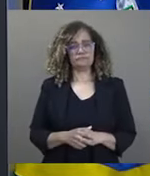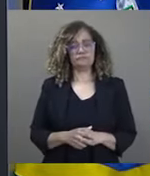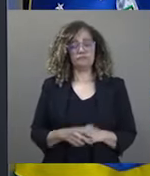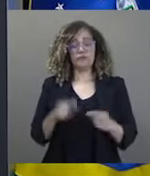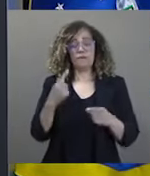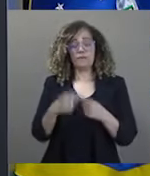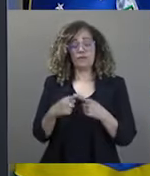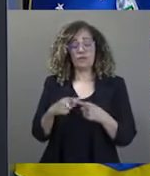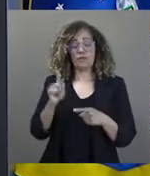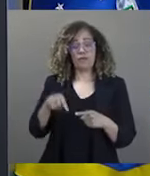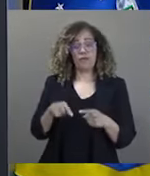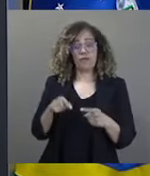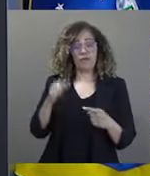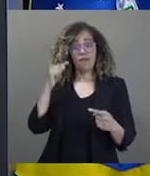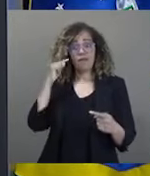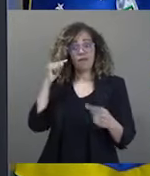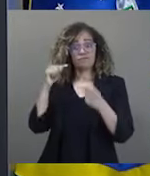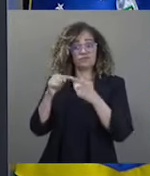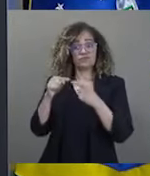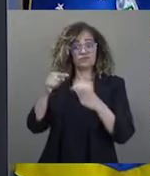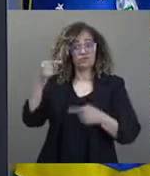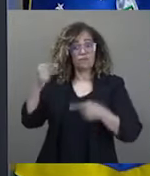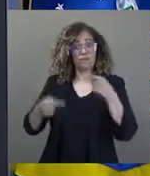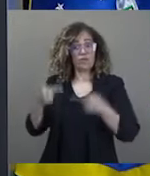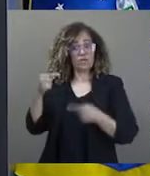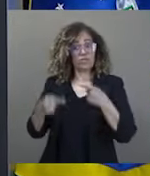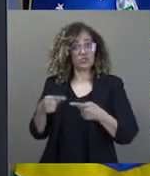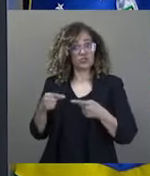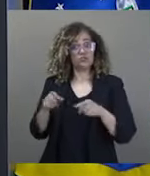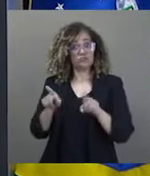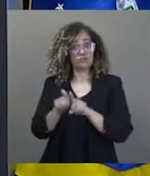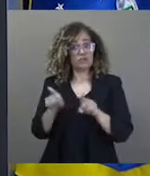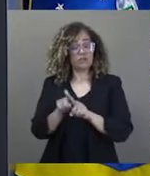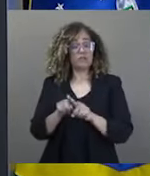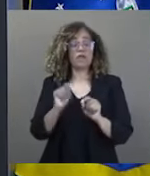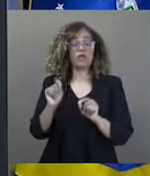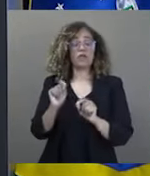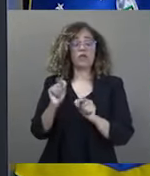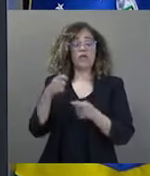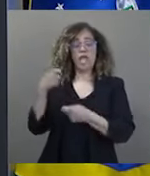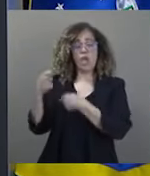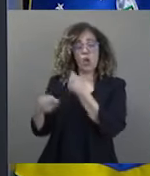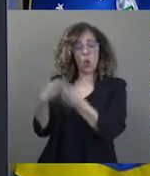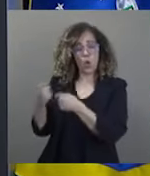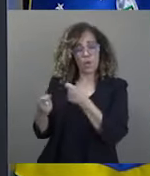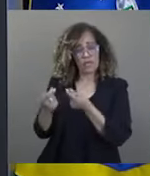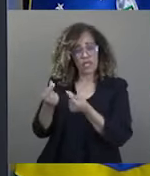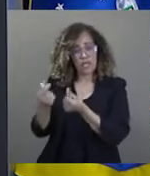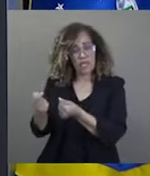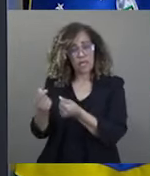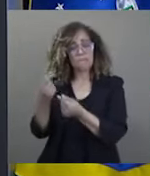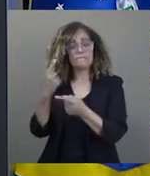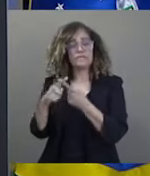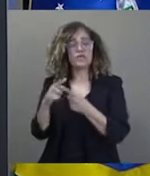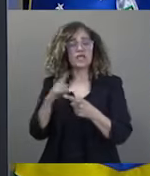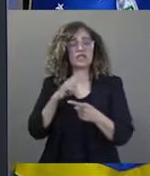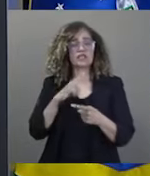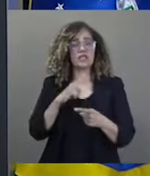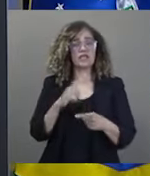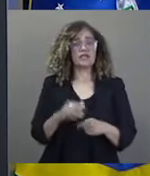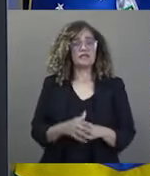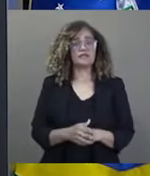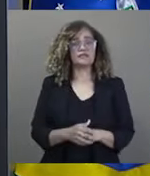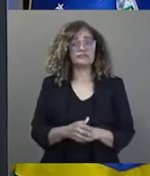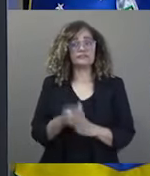políticas Vale ainda ressaltar o aspecto econômico uma vez que a divisão dos